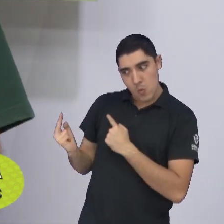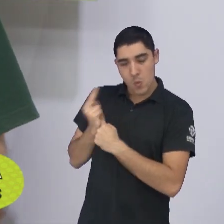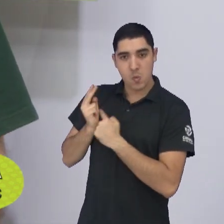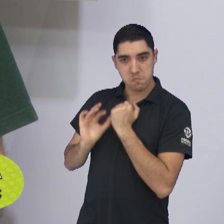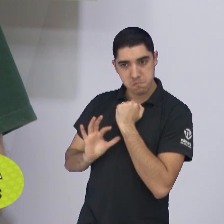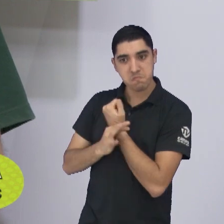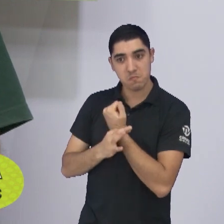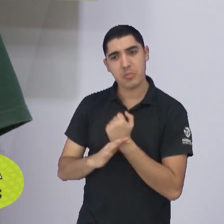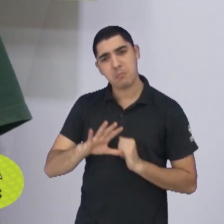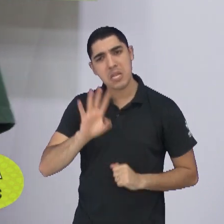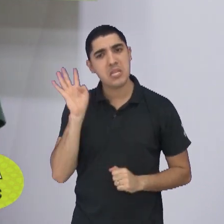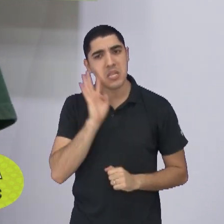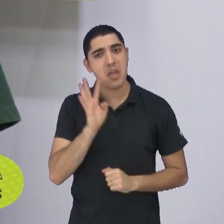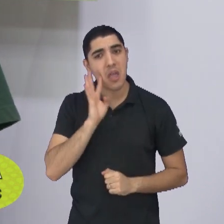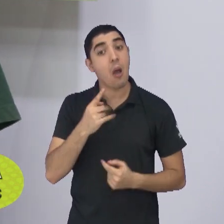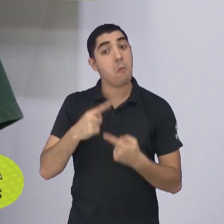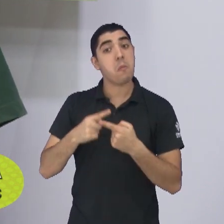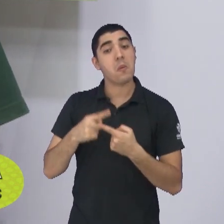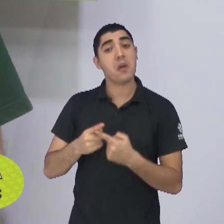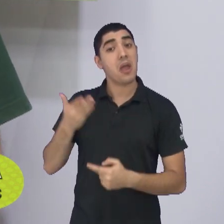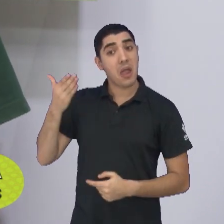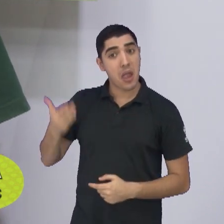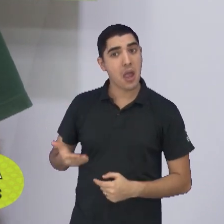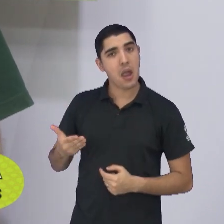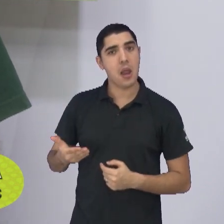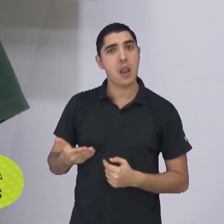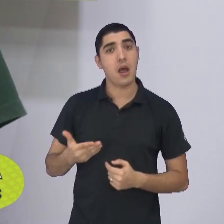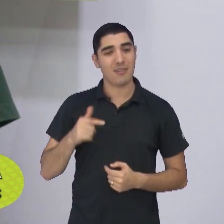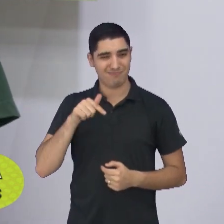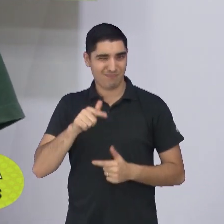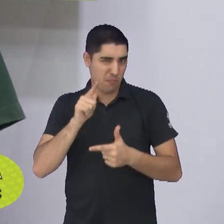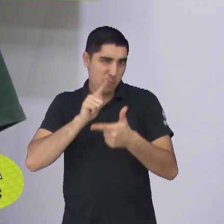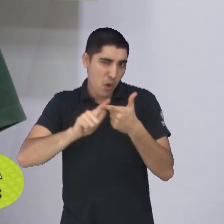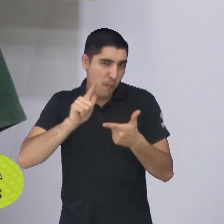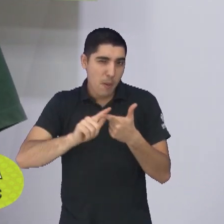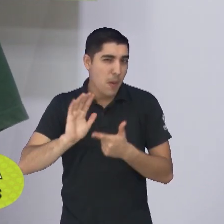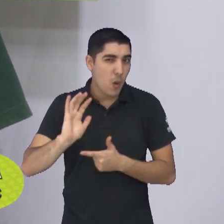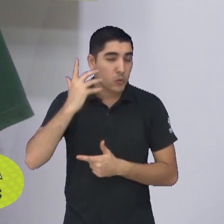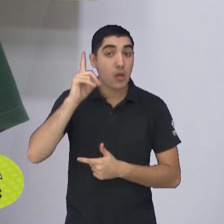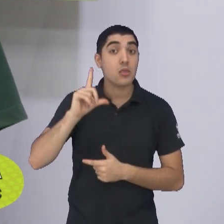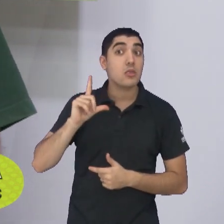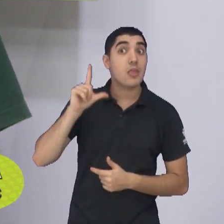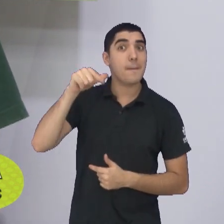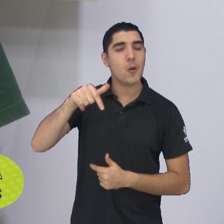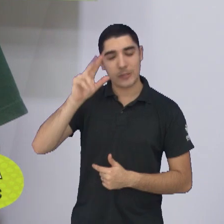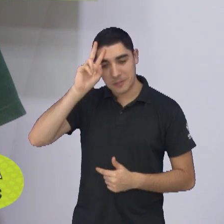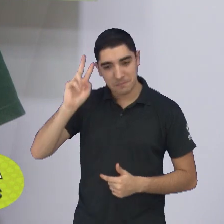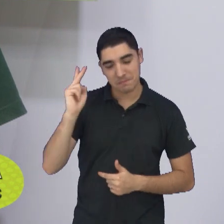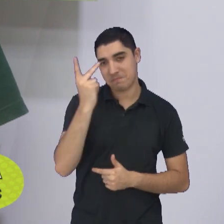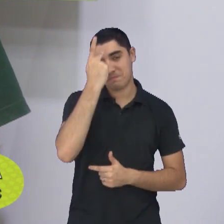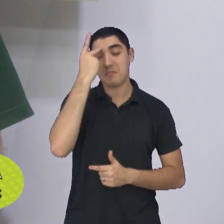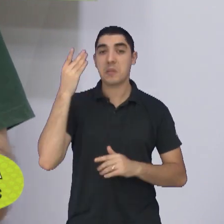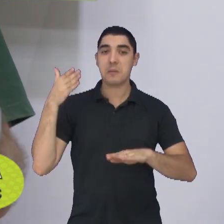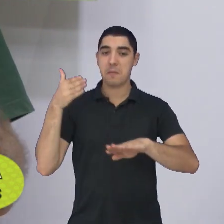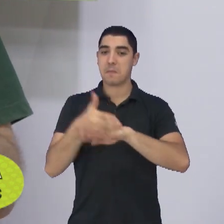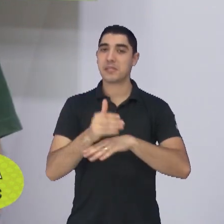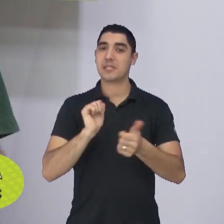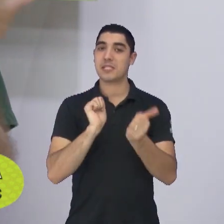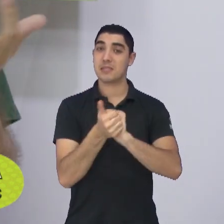Muito bacana, né, que ela conseguiu aí ver desse problema que ela tinha, uma oportunidade para poder fazer um esporte, né, um